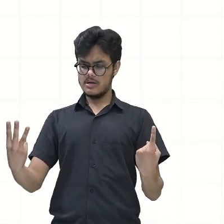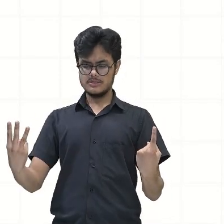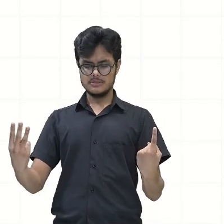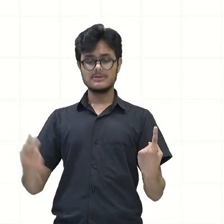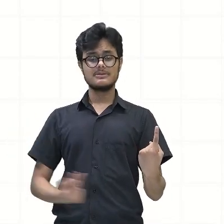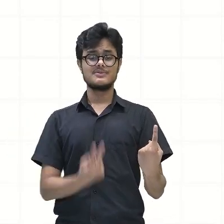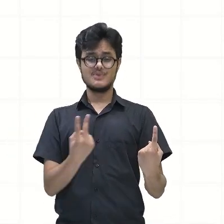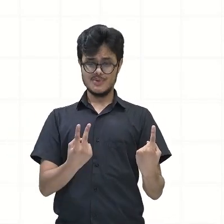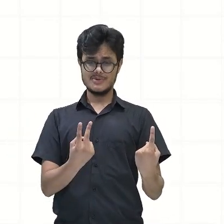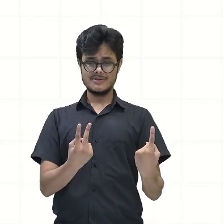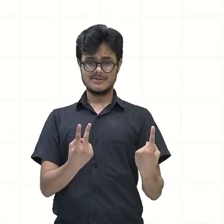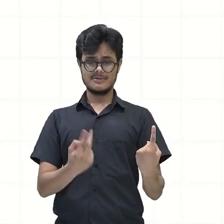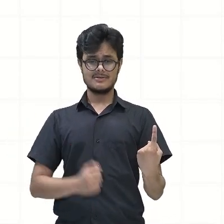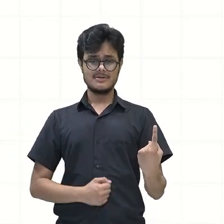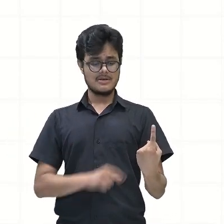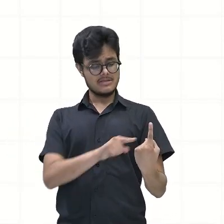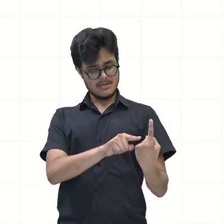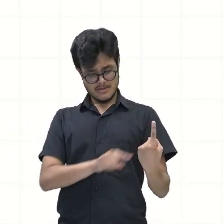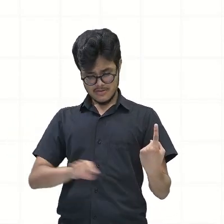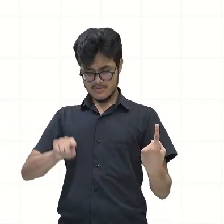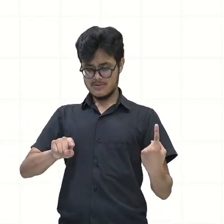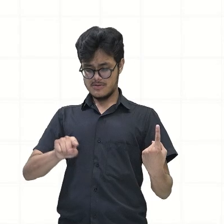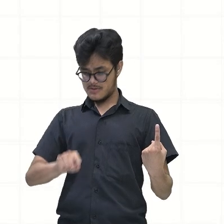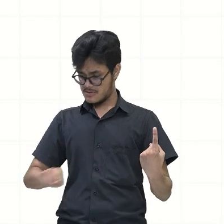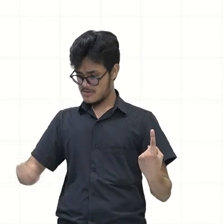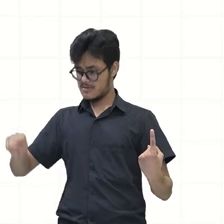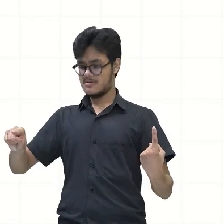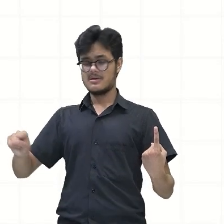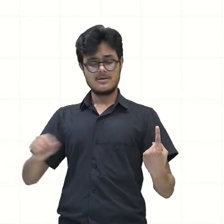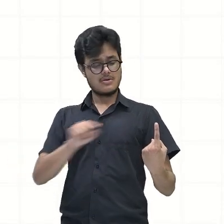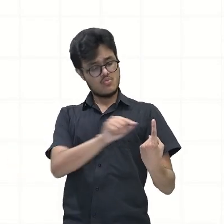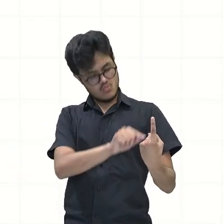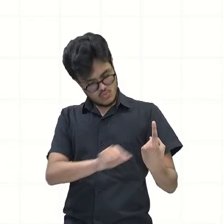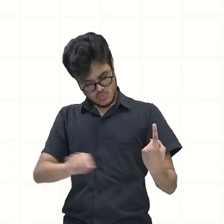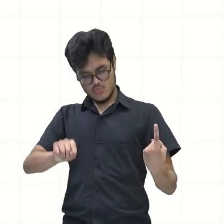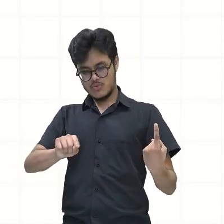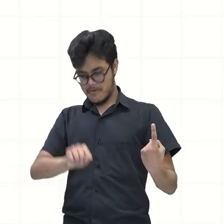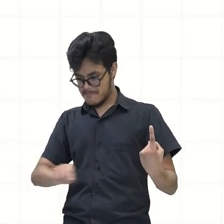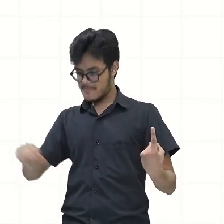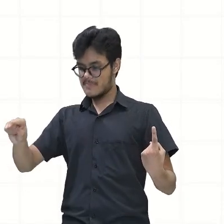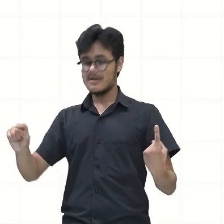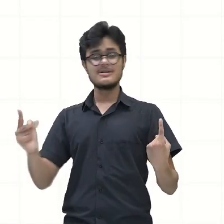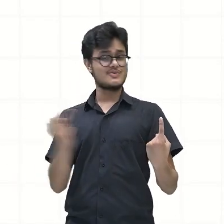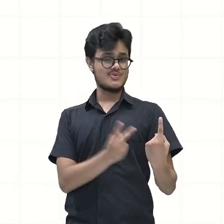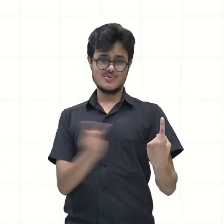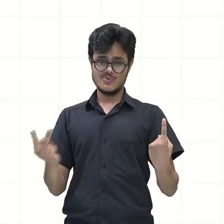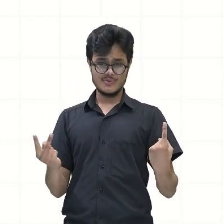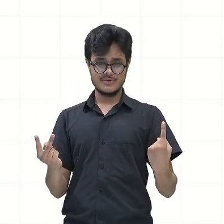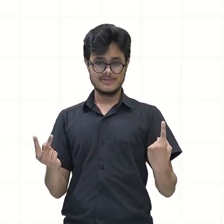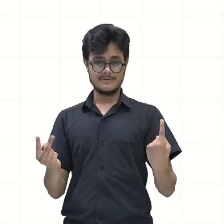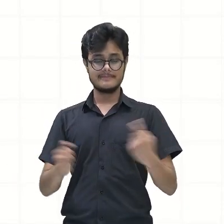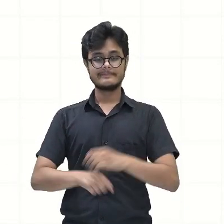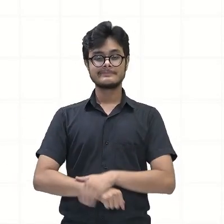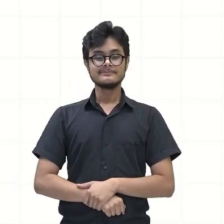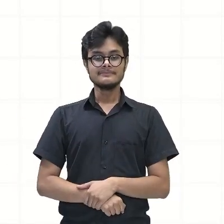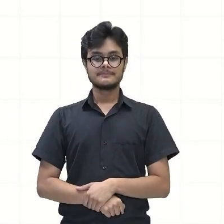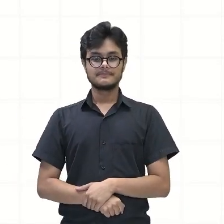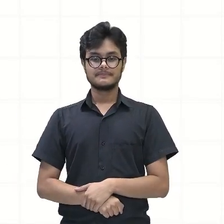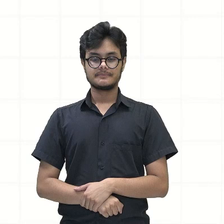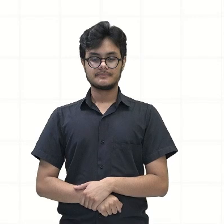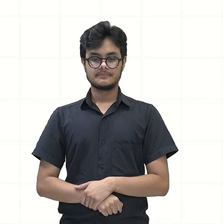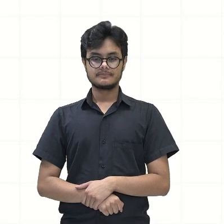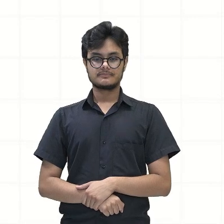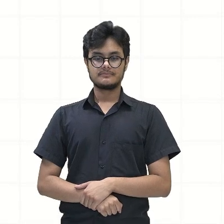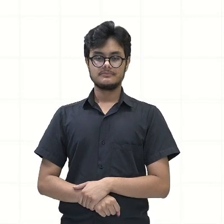né? Do 1 passou para o 2 é uma distância, do 2 passou para o 3 é mais uma distância. Então, se a gente